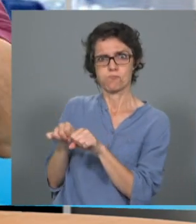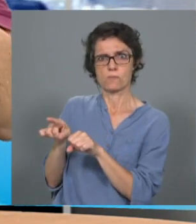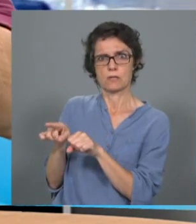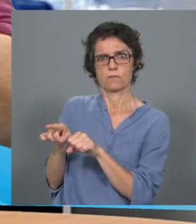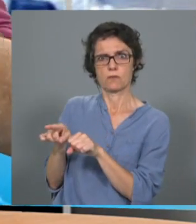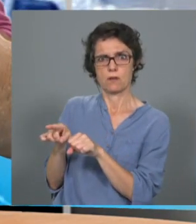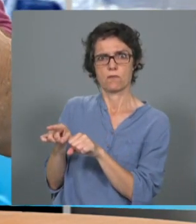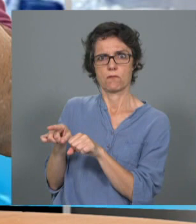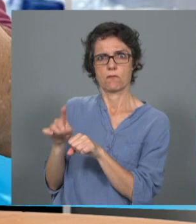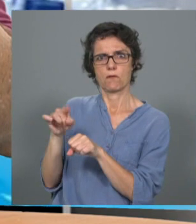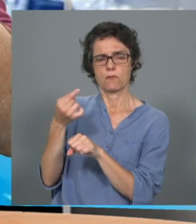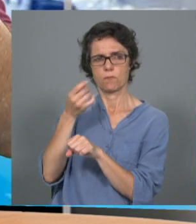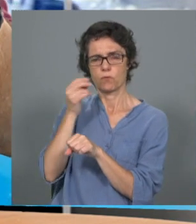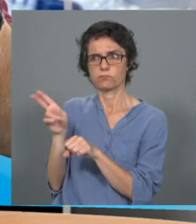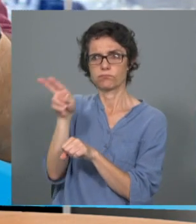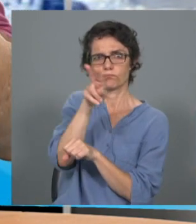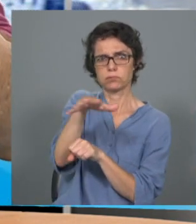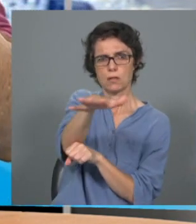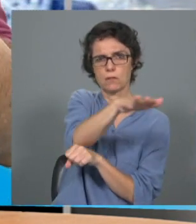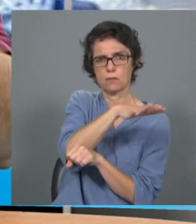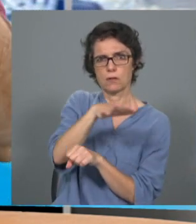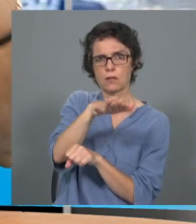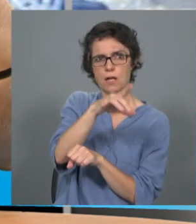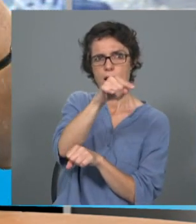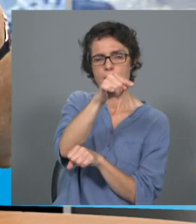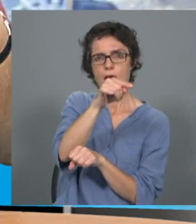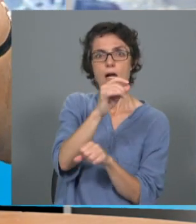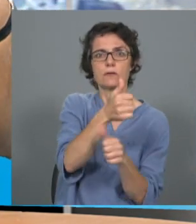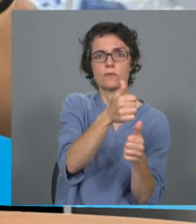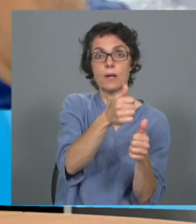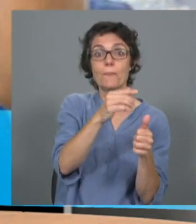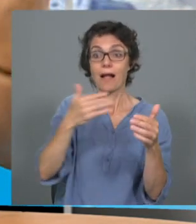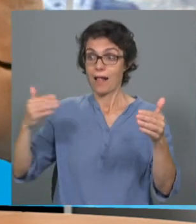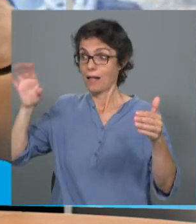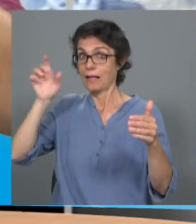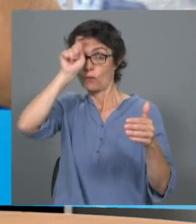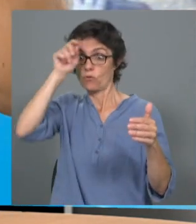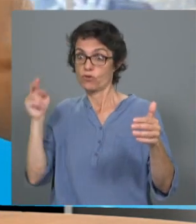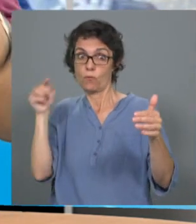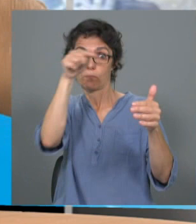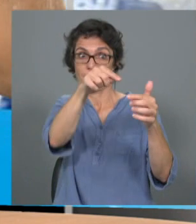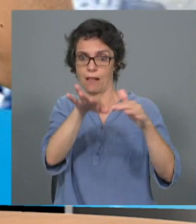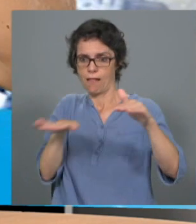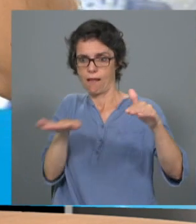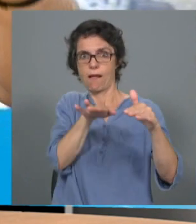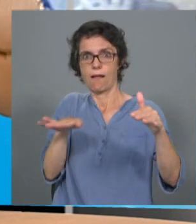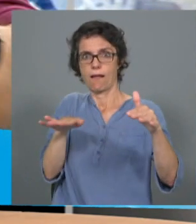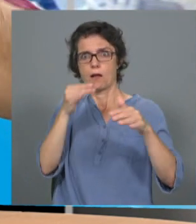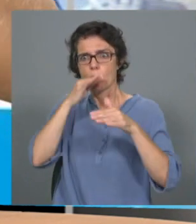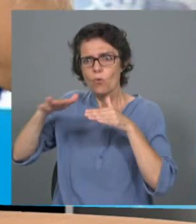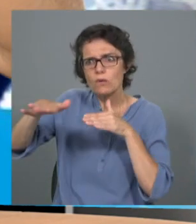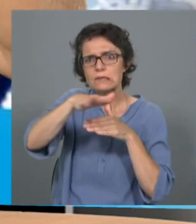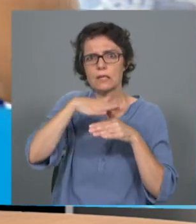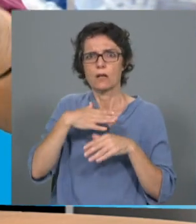prometida, passam aquele tempo de provação no deserto, muito difícil. Deixam de ter alimentos, fomes, passam